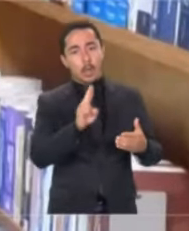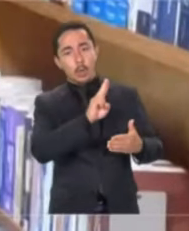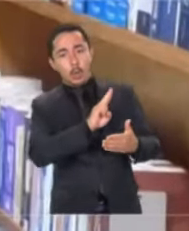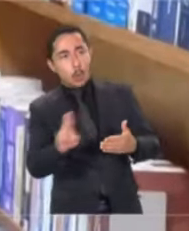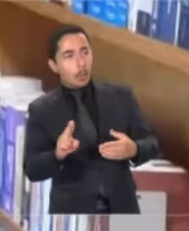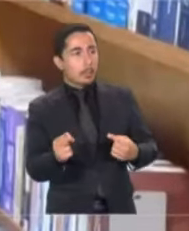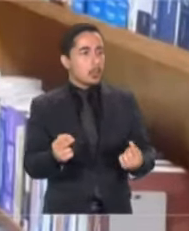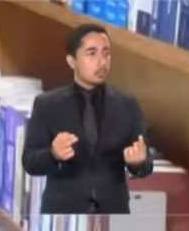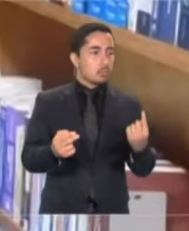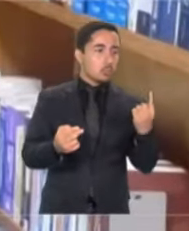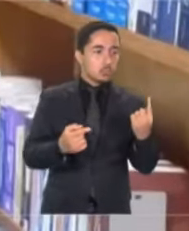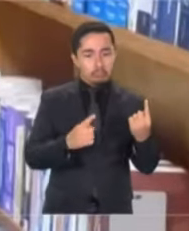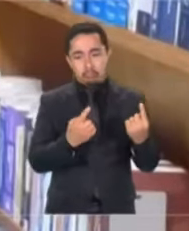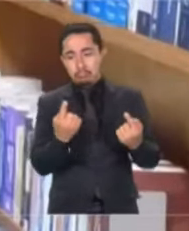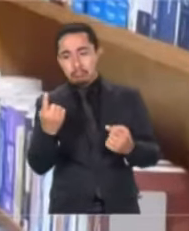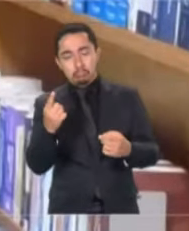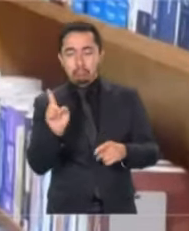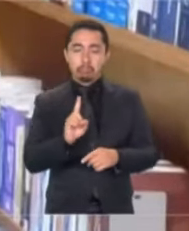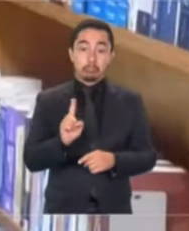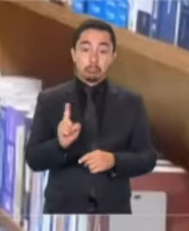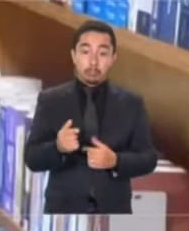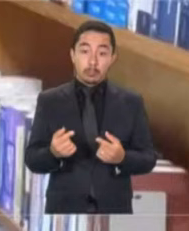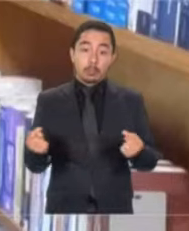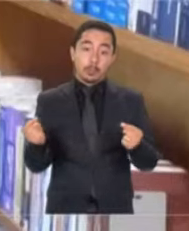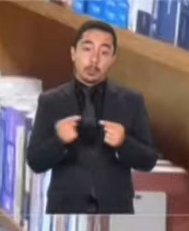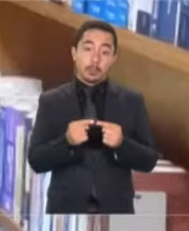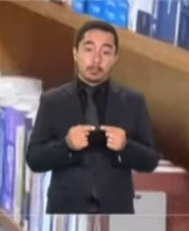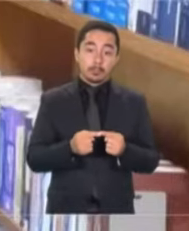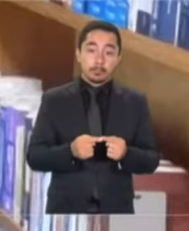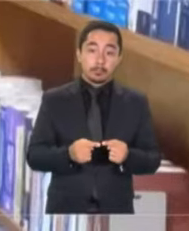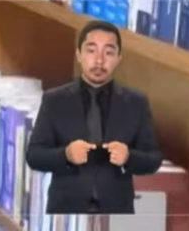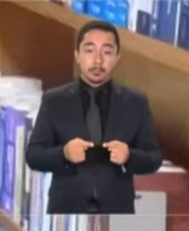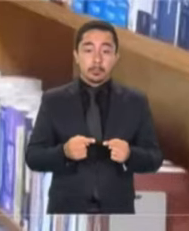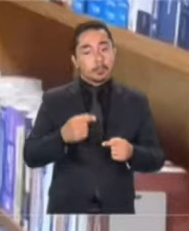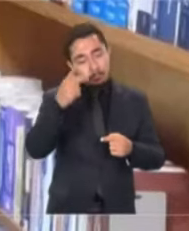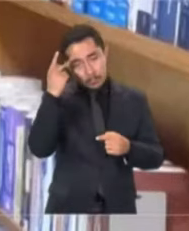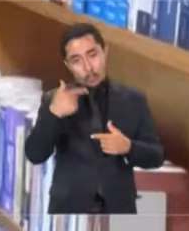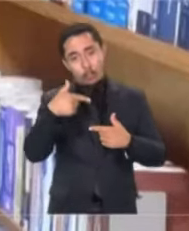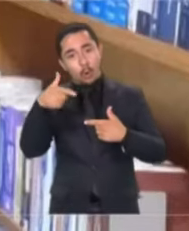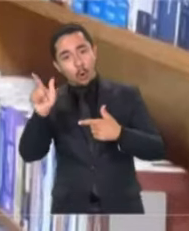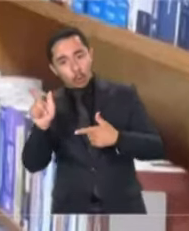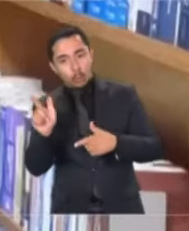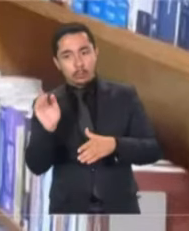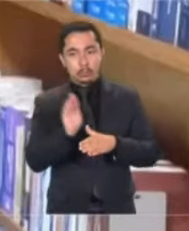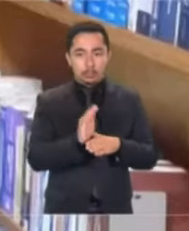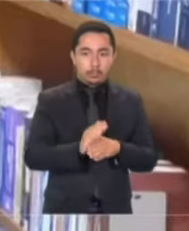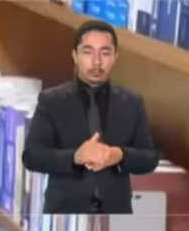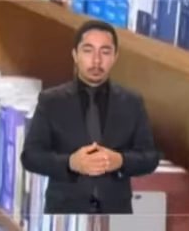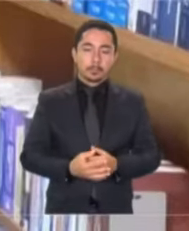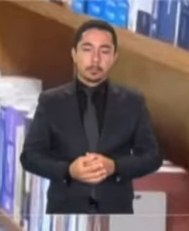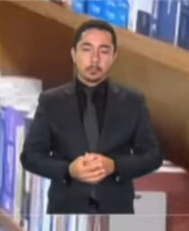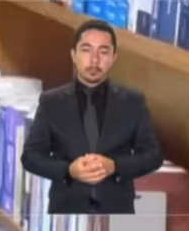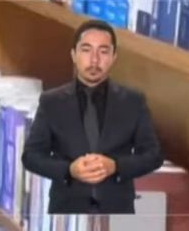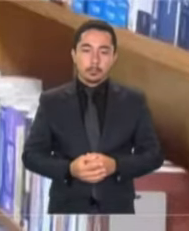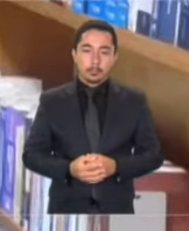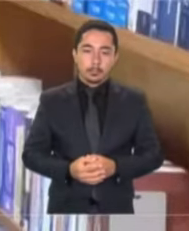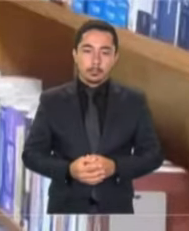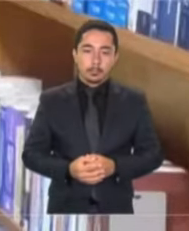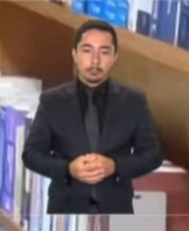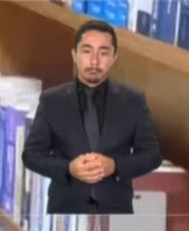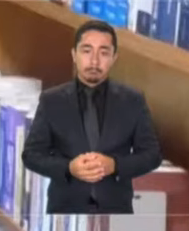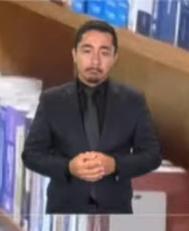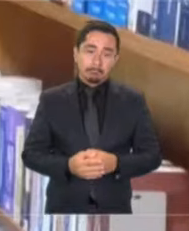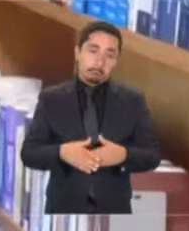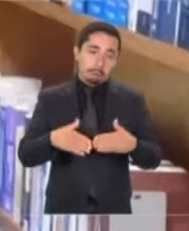de um candidato e surgir uma propaganda favorável à outra, de forma a